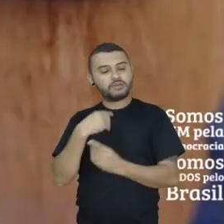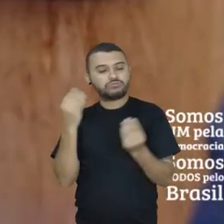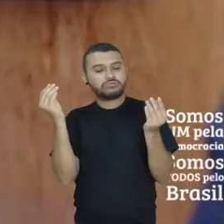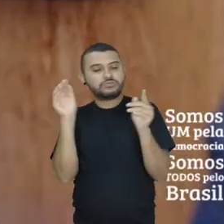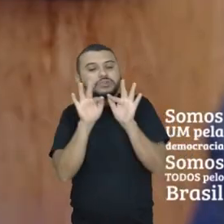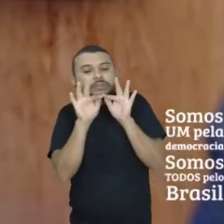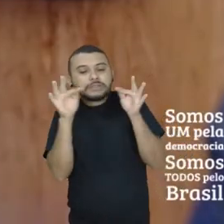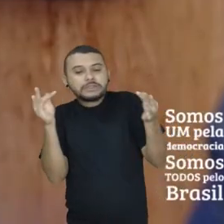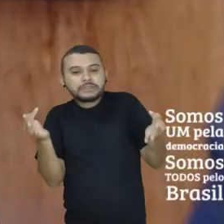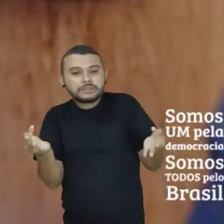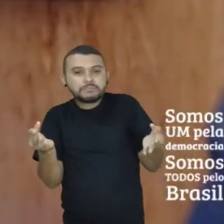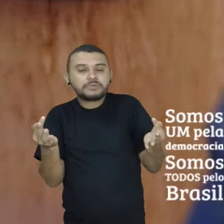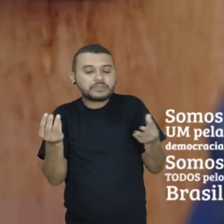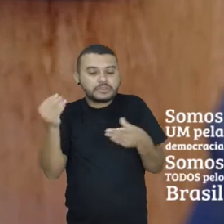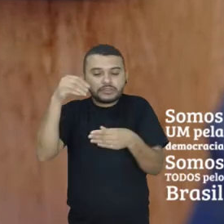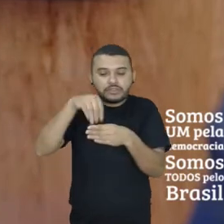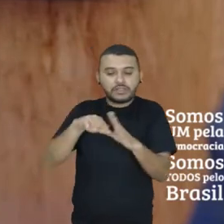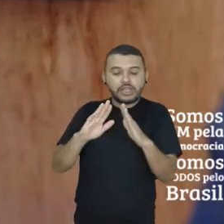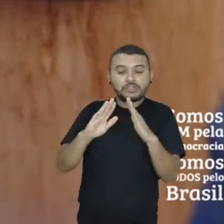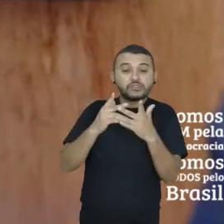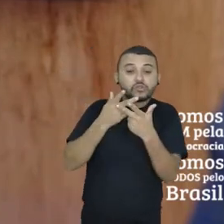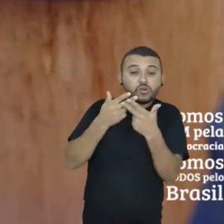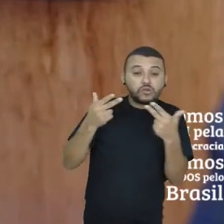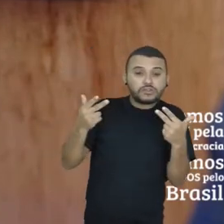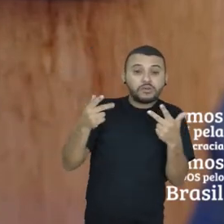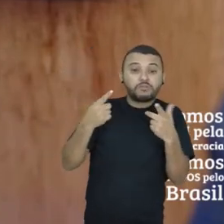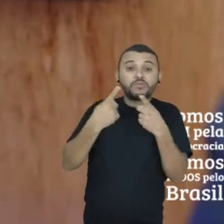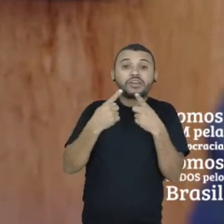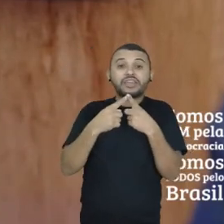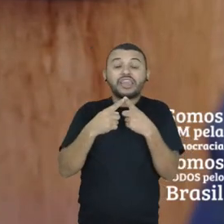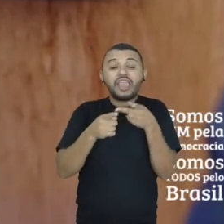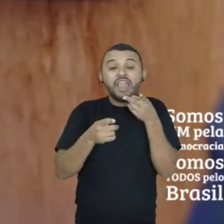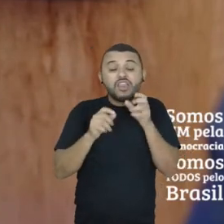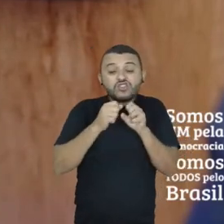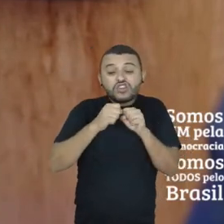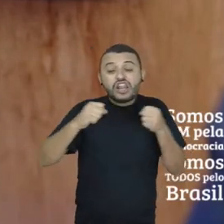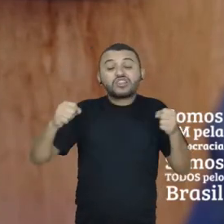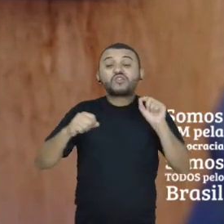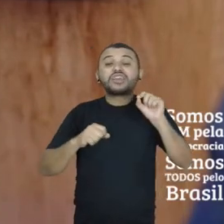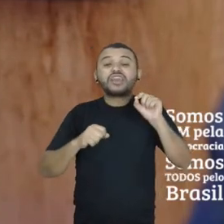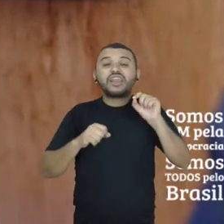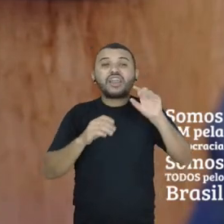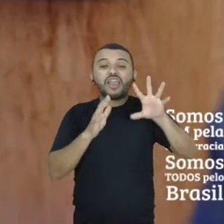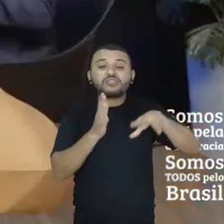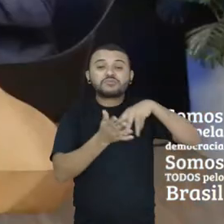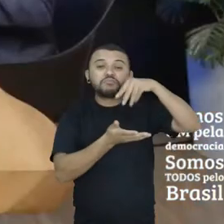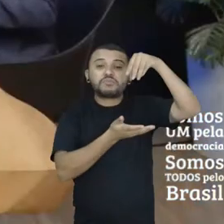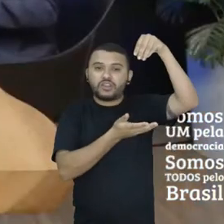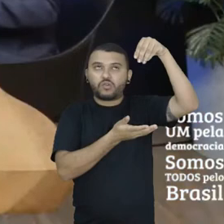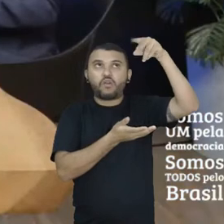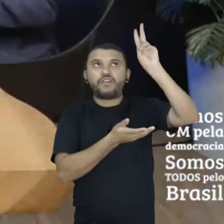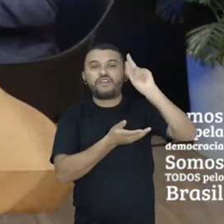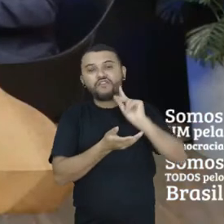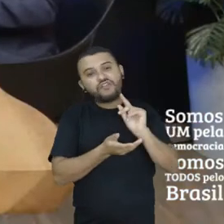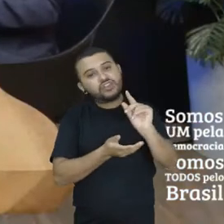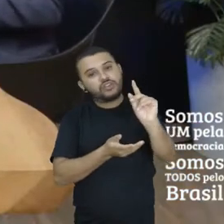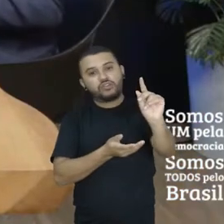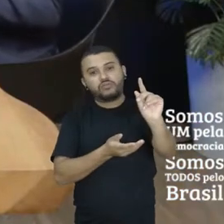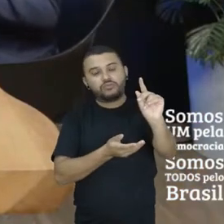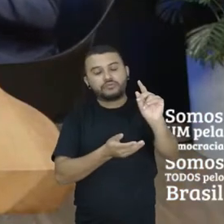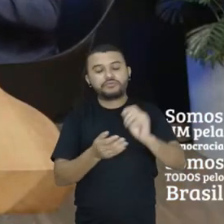materiais frente à grandeza da eternidade. Esses foram os valores